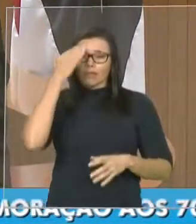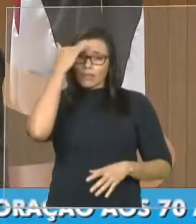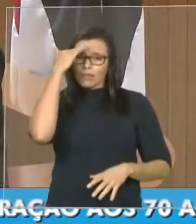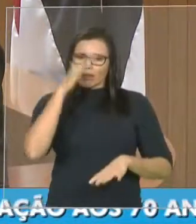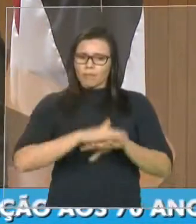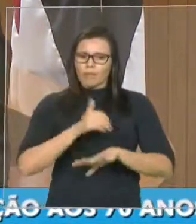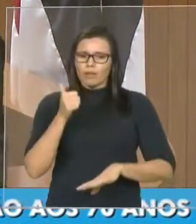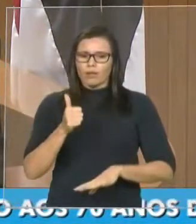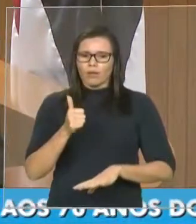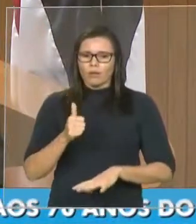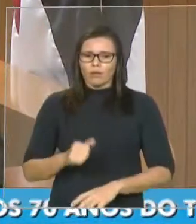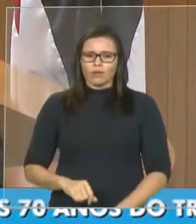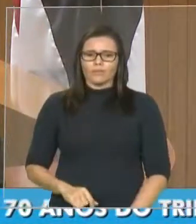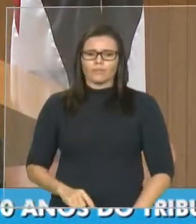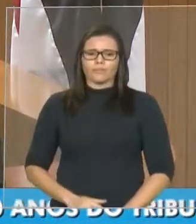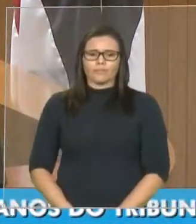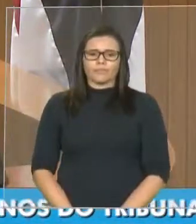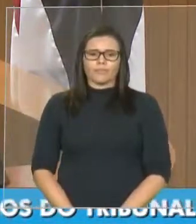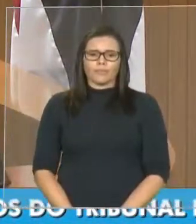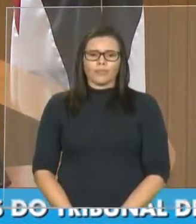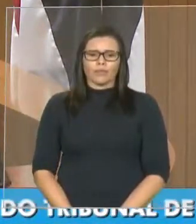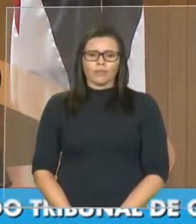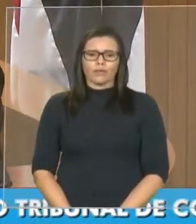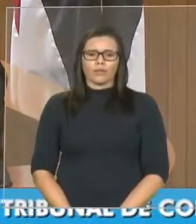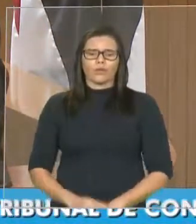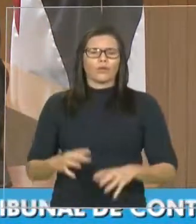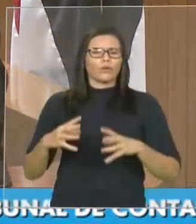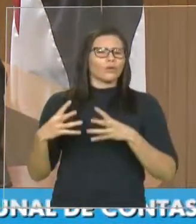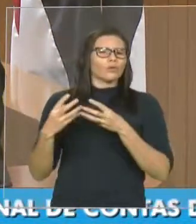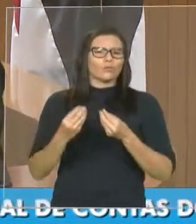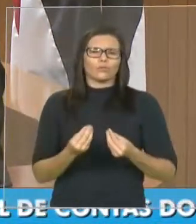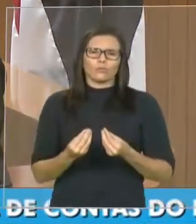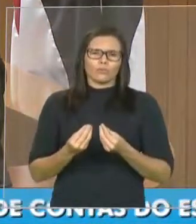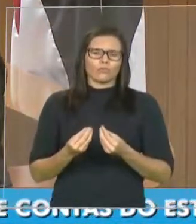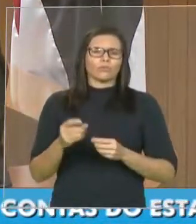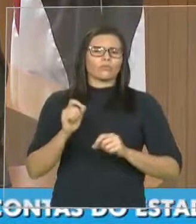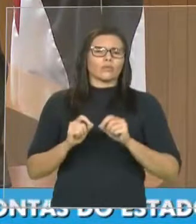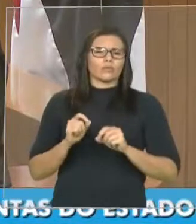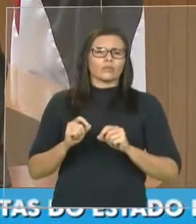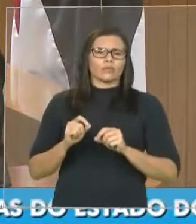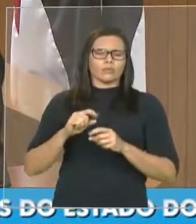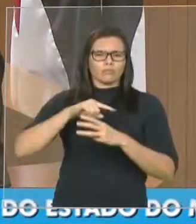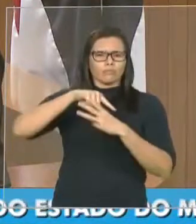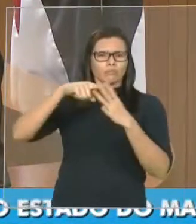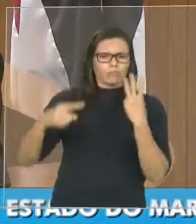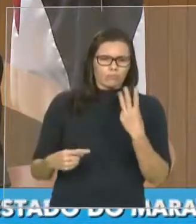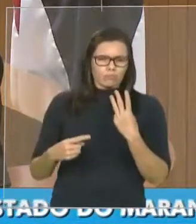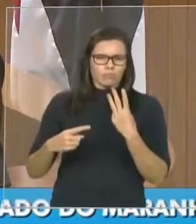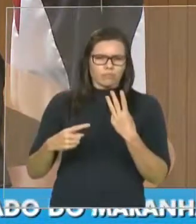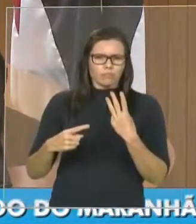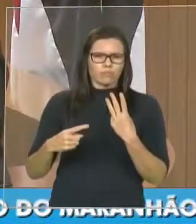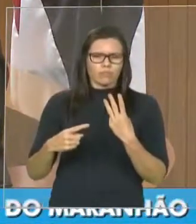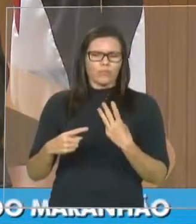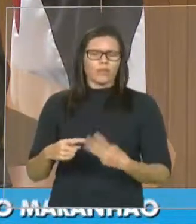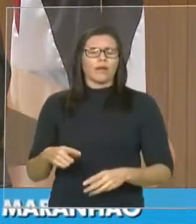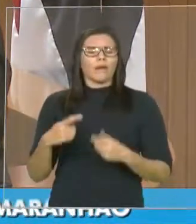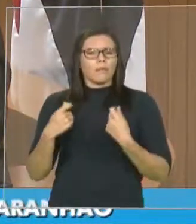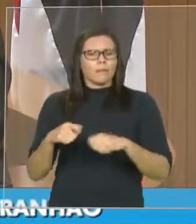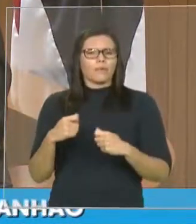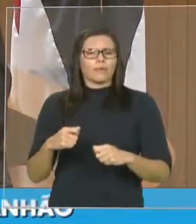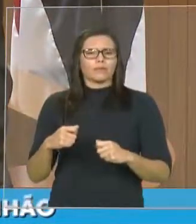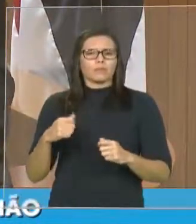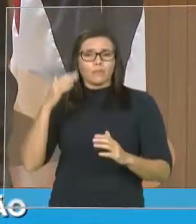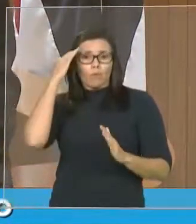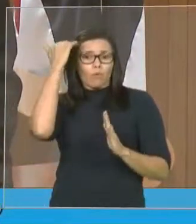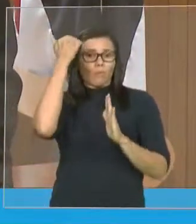poderes, todos eles, nenhum está acima da Constituição. Todos devem viver abaixo da Constituição e todos devem conviver